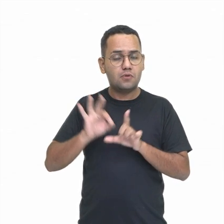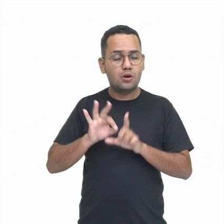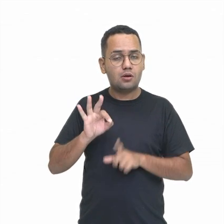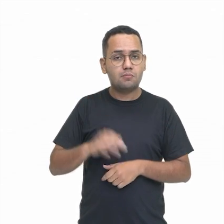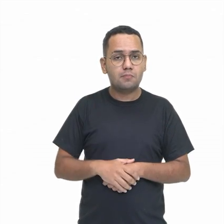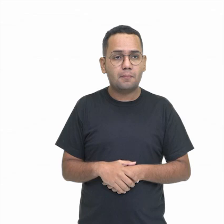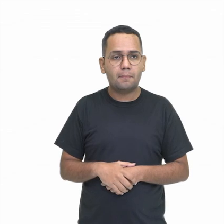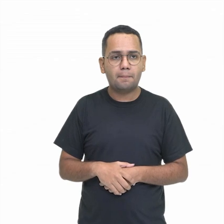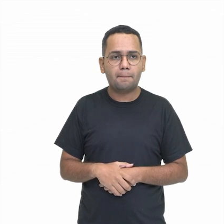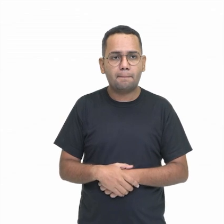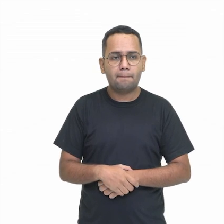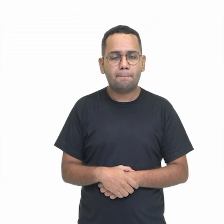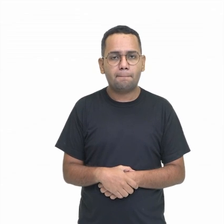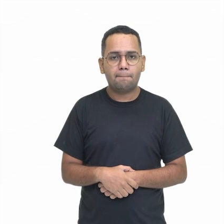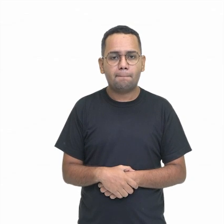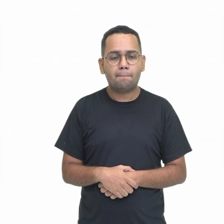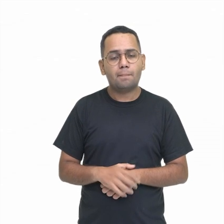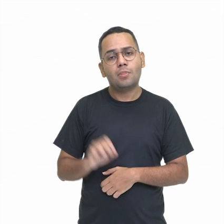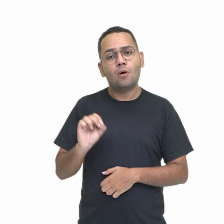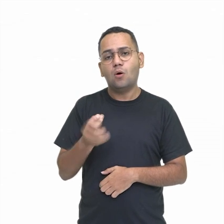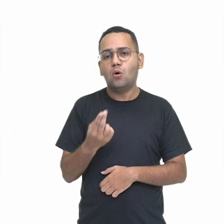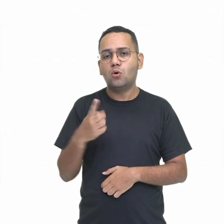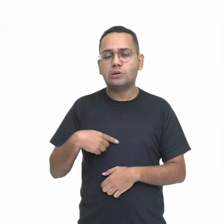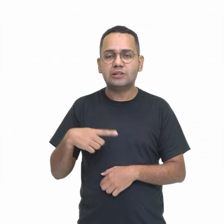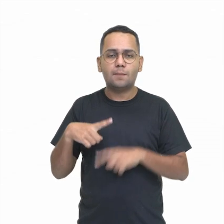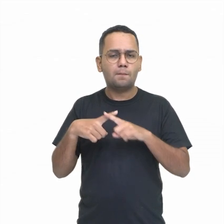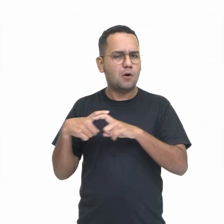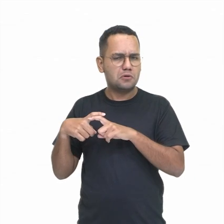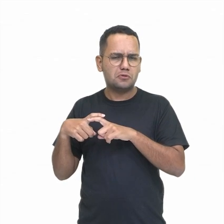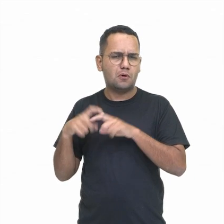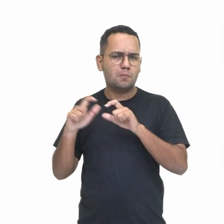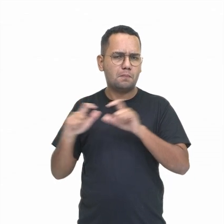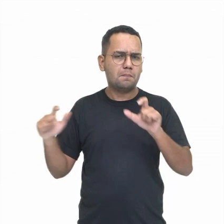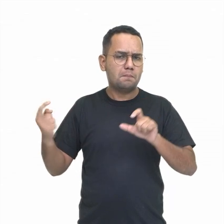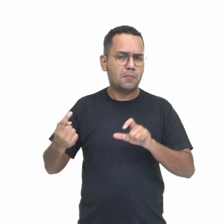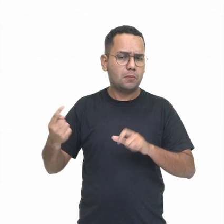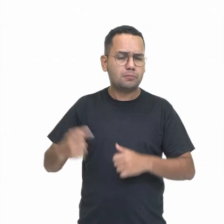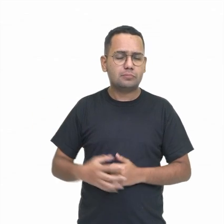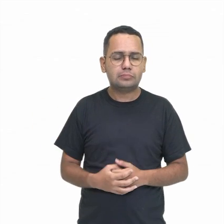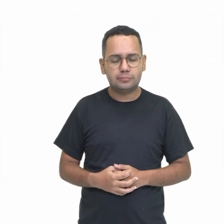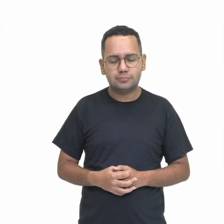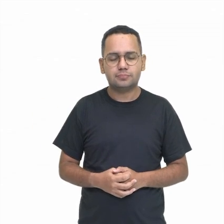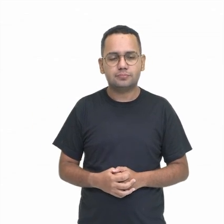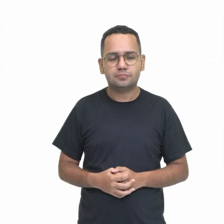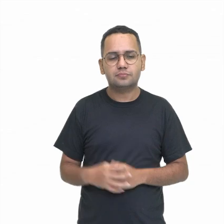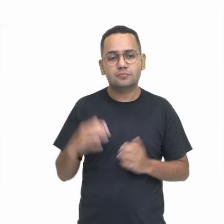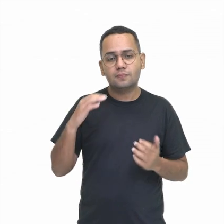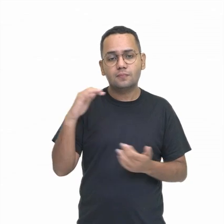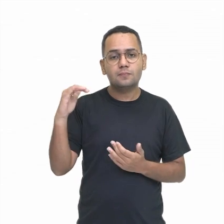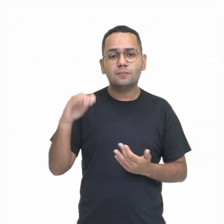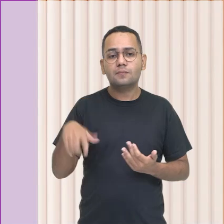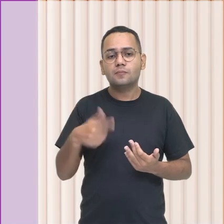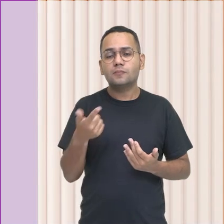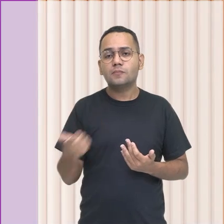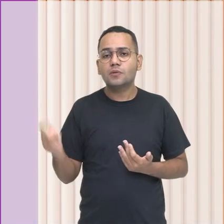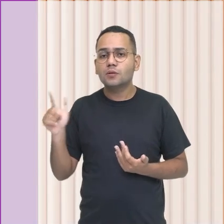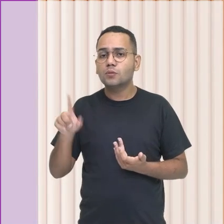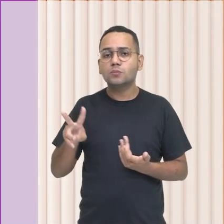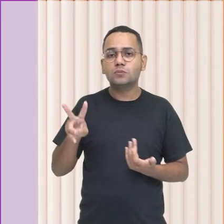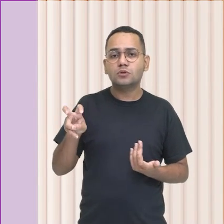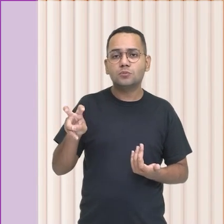função polinomial de primeiro grau tá bom nós falamos também né além da função